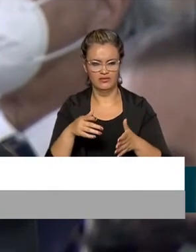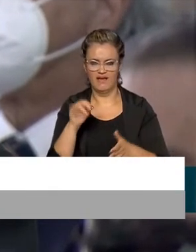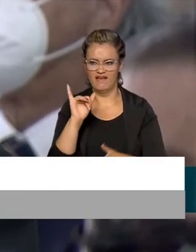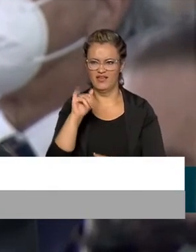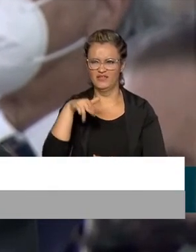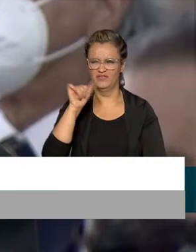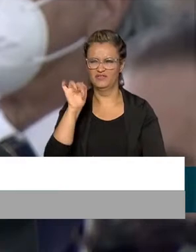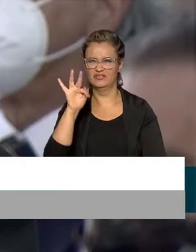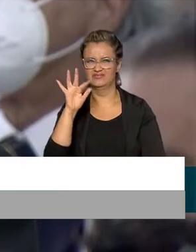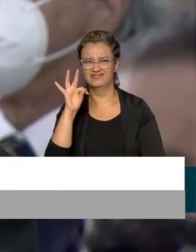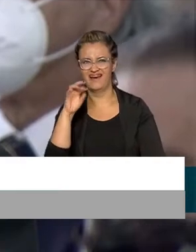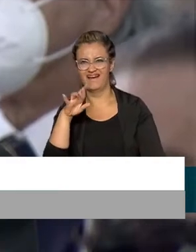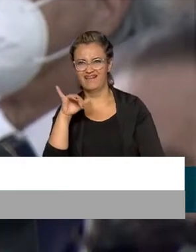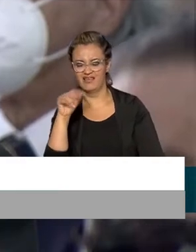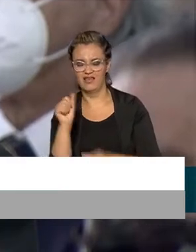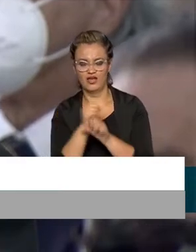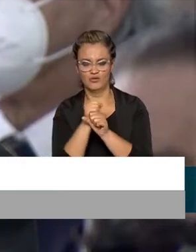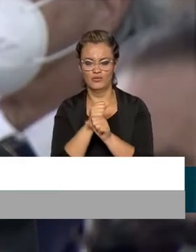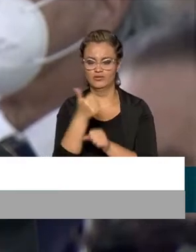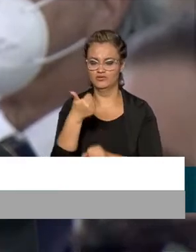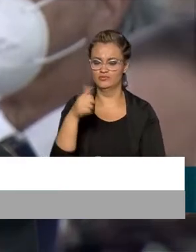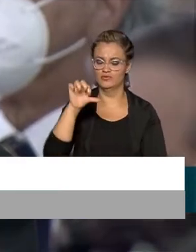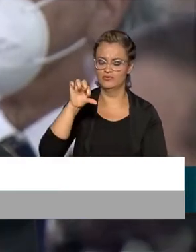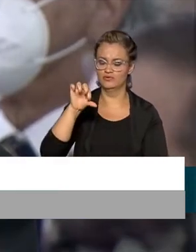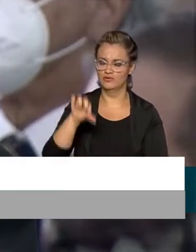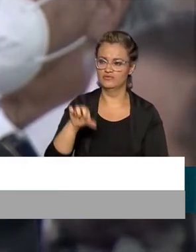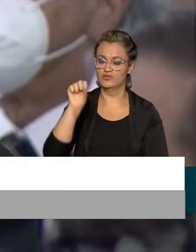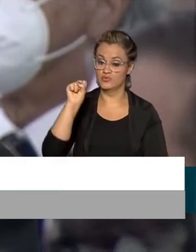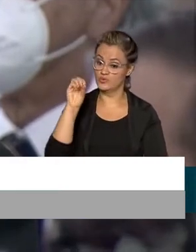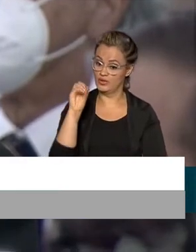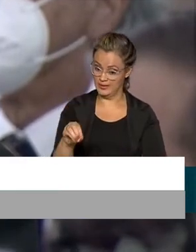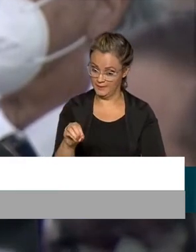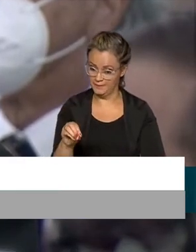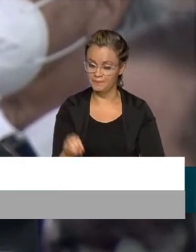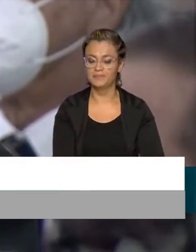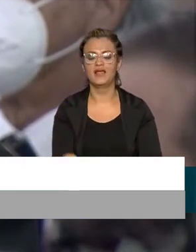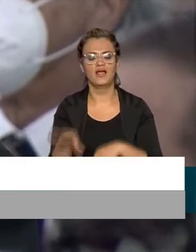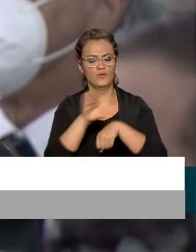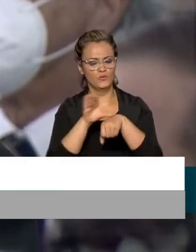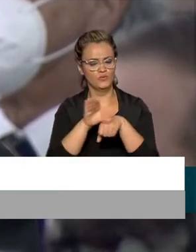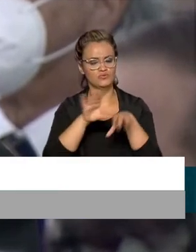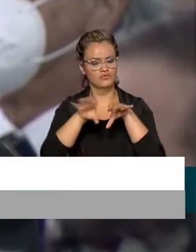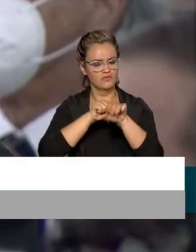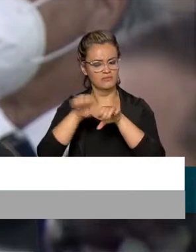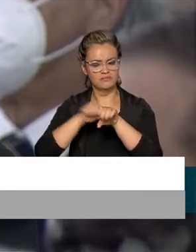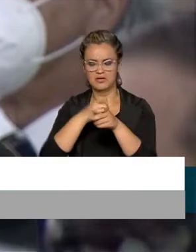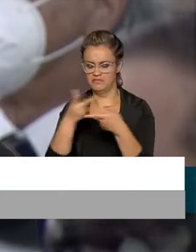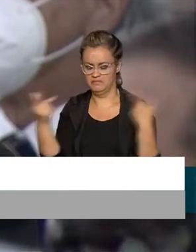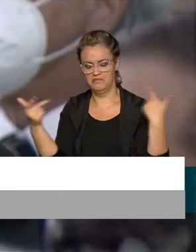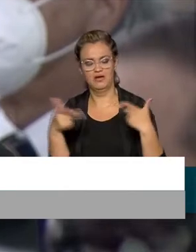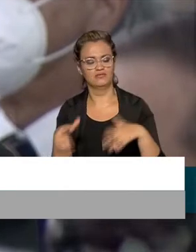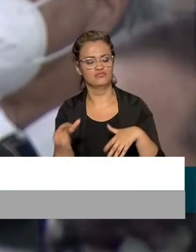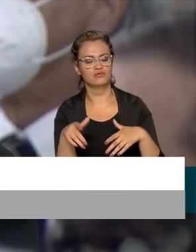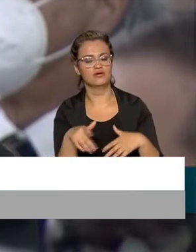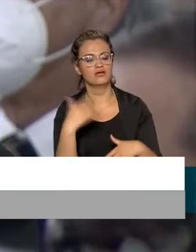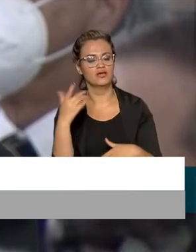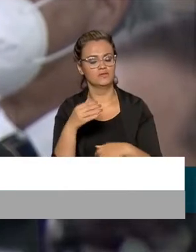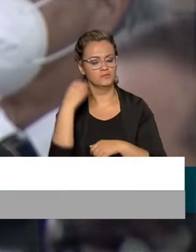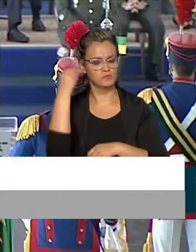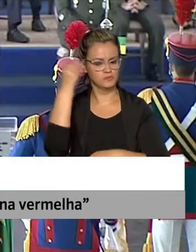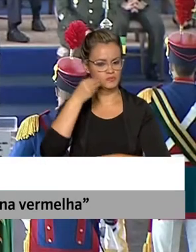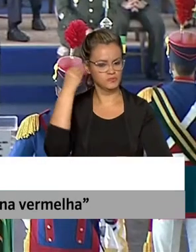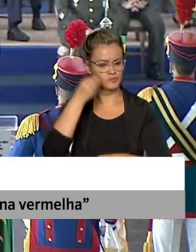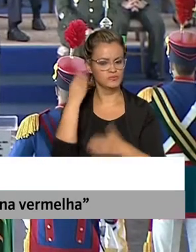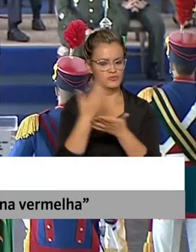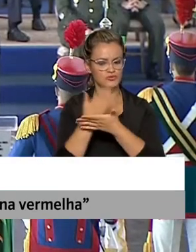15 de dezembro de 1980. Além dos cursos de formação, de aperfeiçoamento, de altos